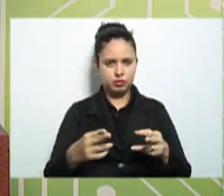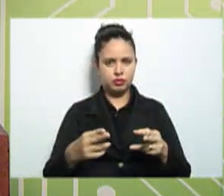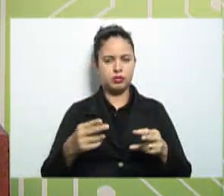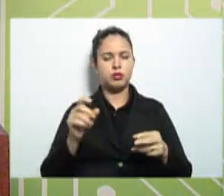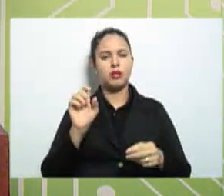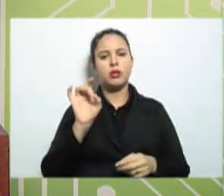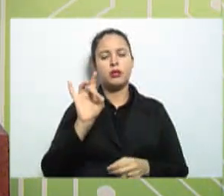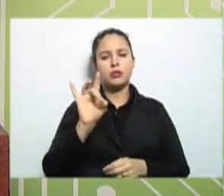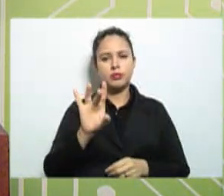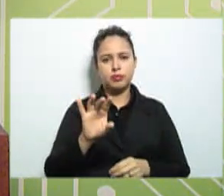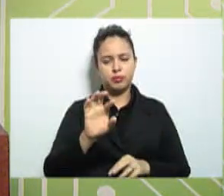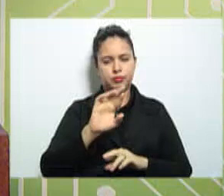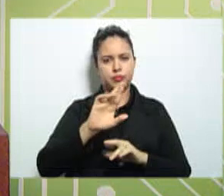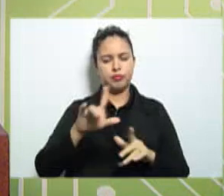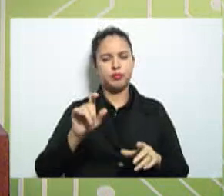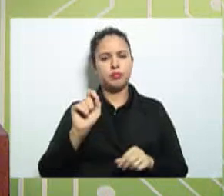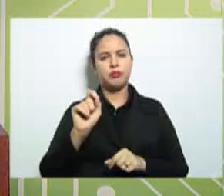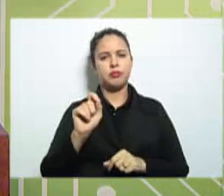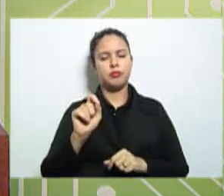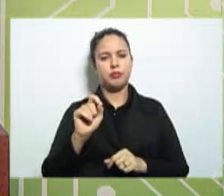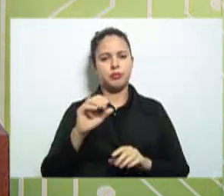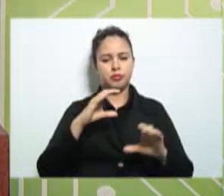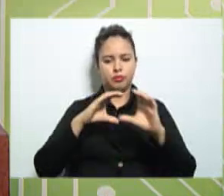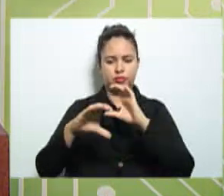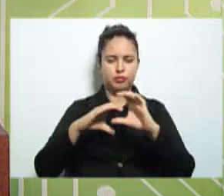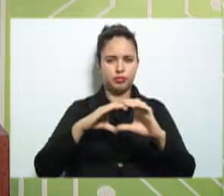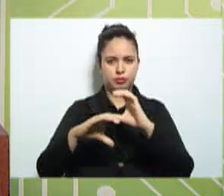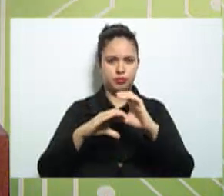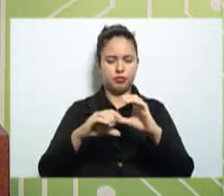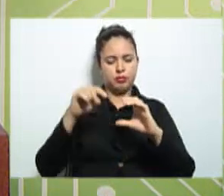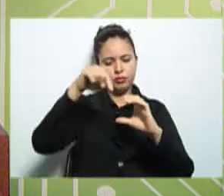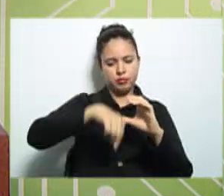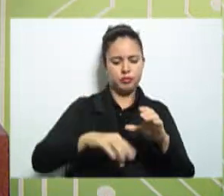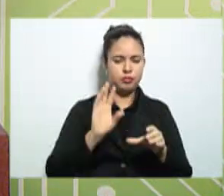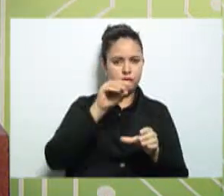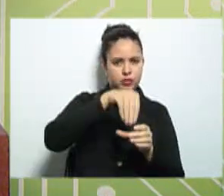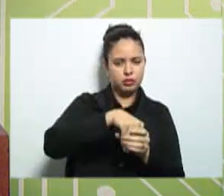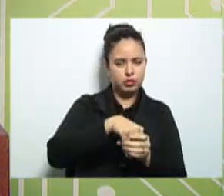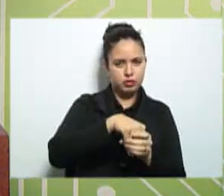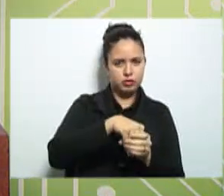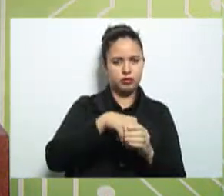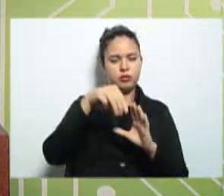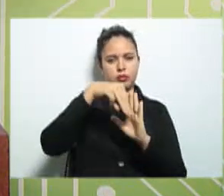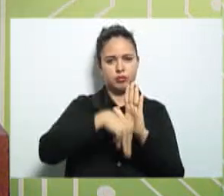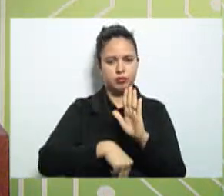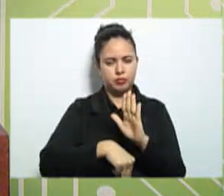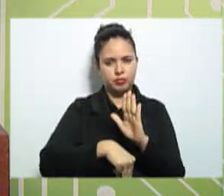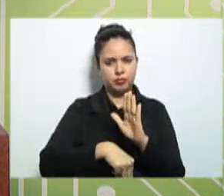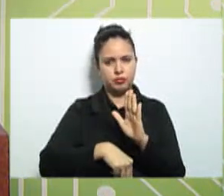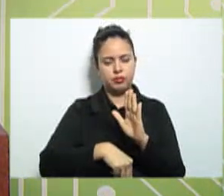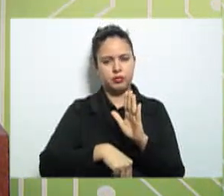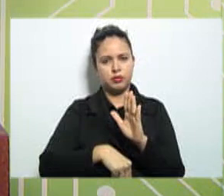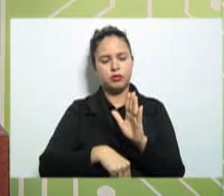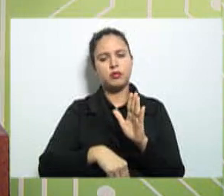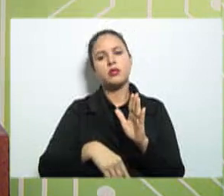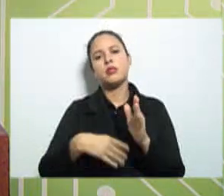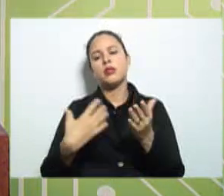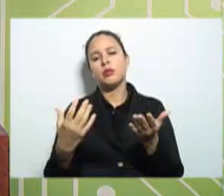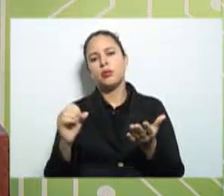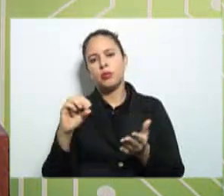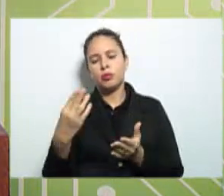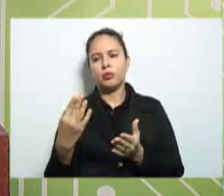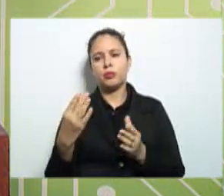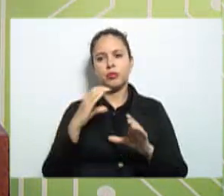vai diferenciá-los é, essa comunicação vai ficar apenas internamente, então, memorando. Essa comunicação, ela vai